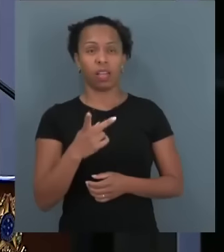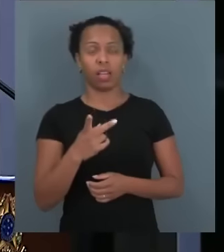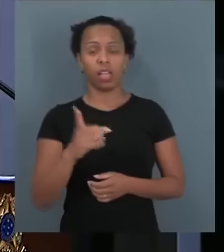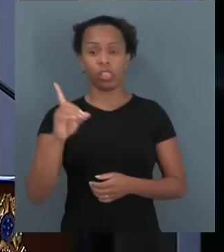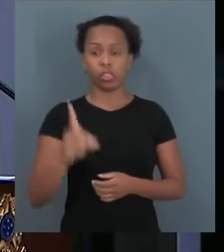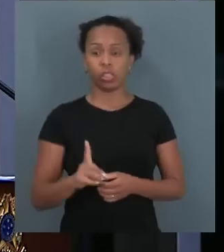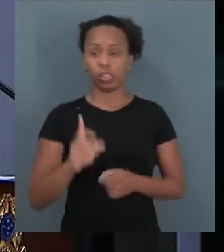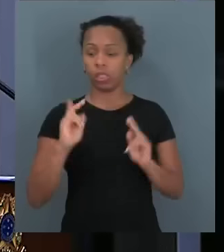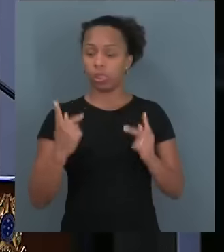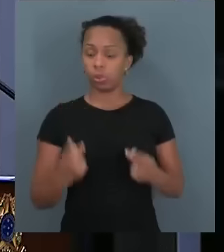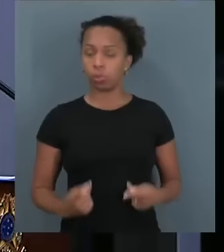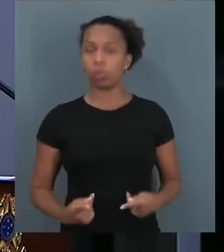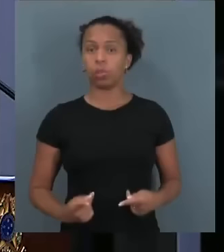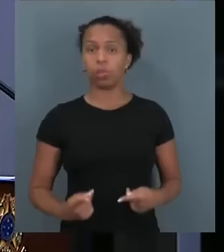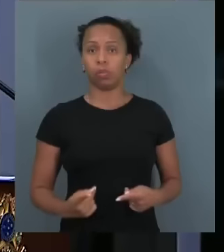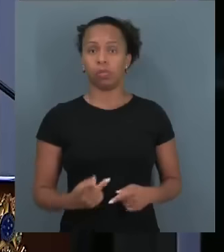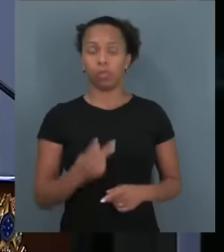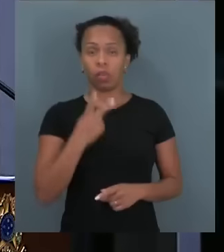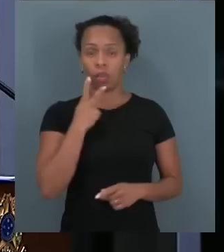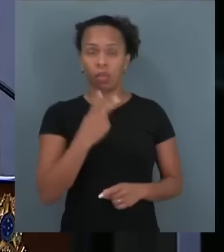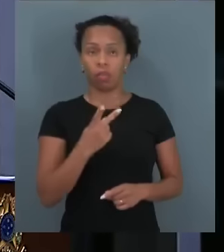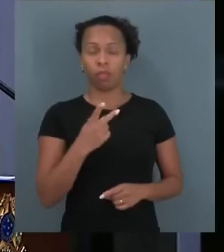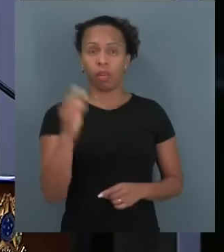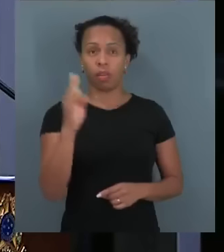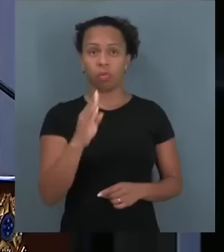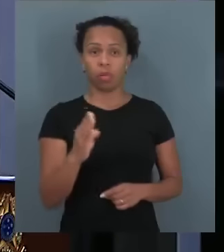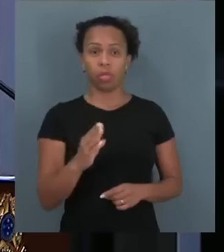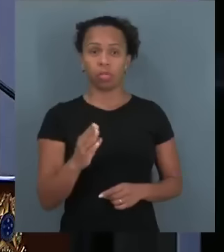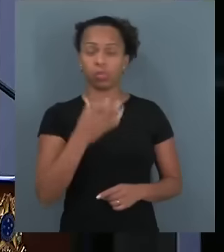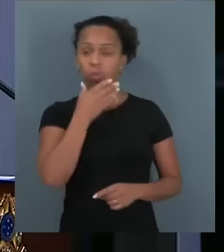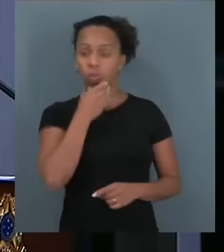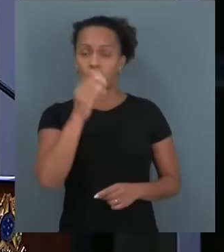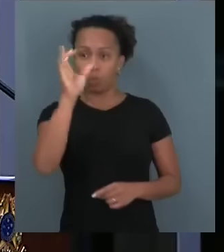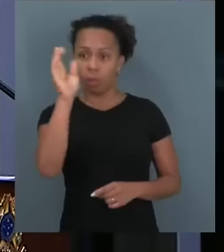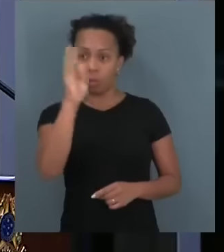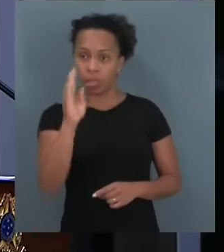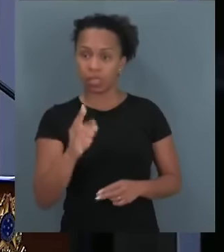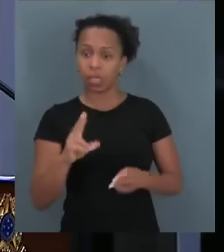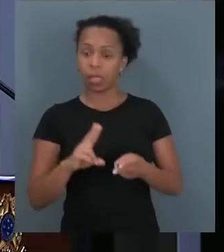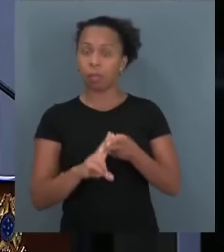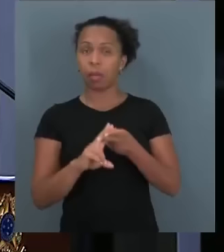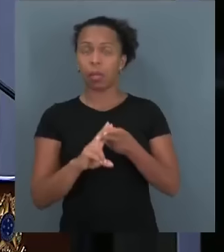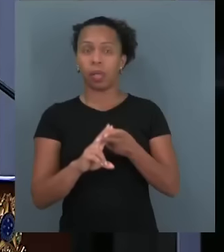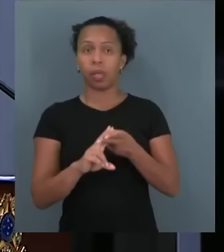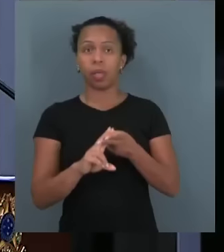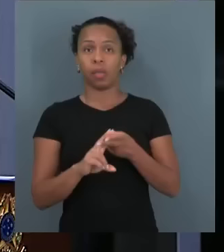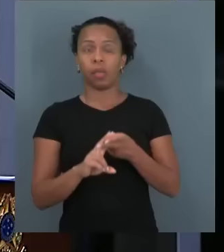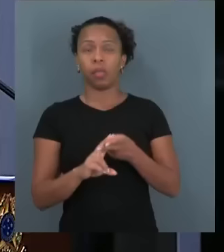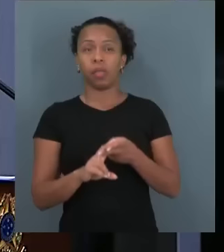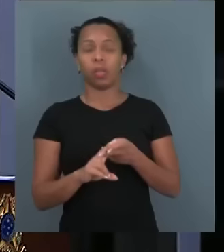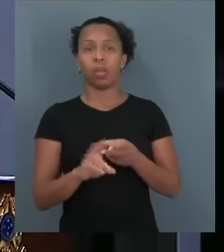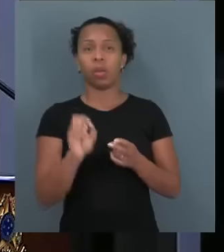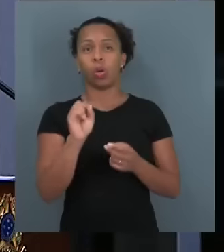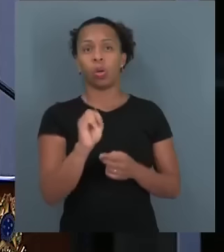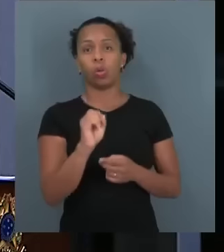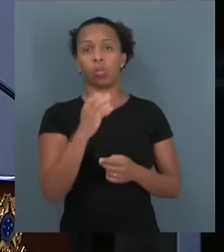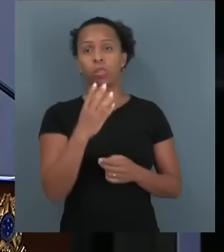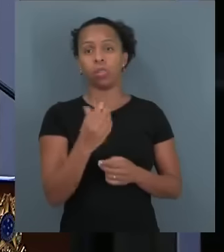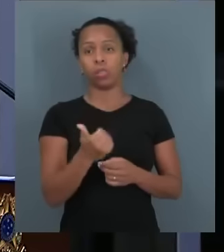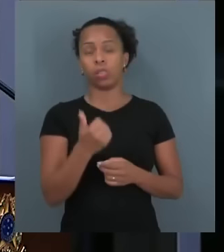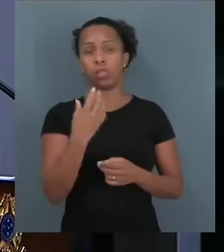humana. Eu venho aqui falar de um brasileiro que está preso, acredite se quiser, há